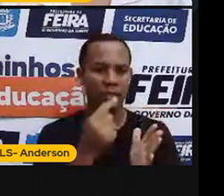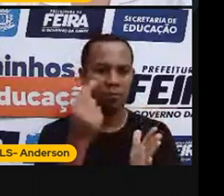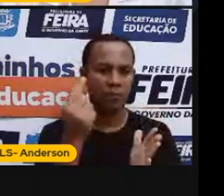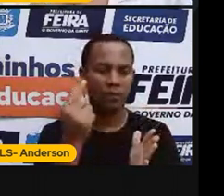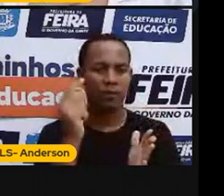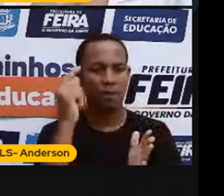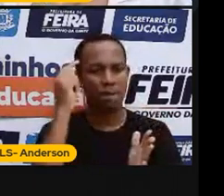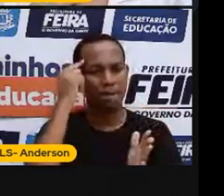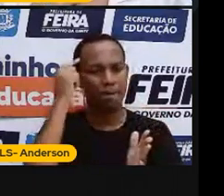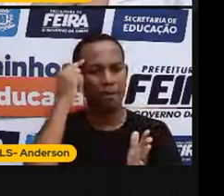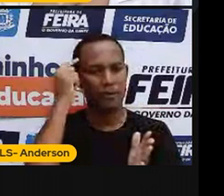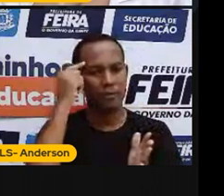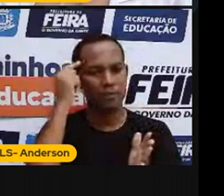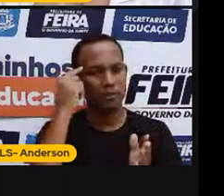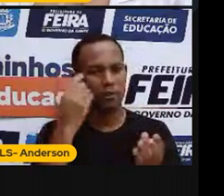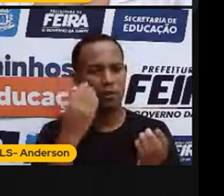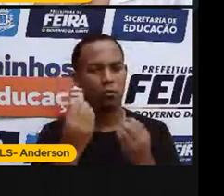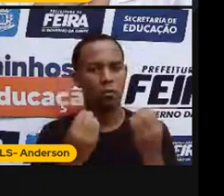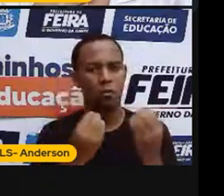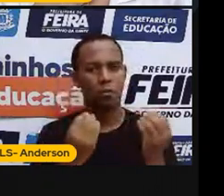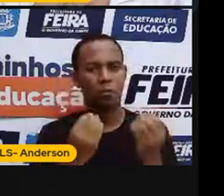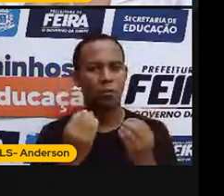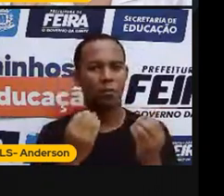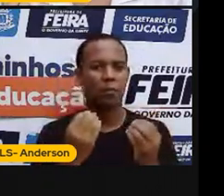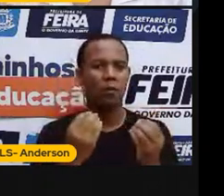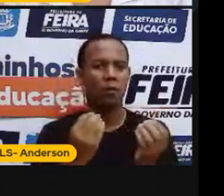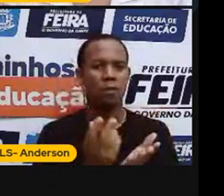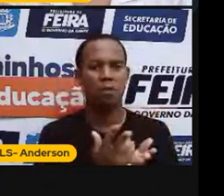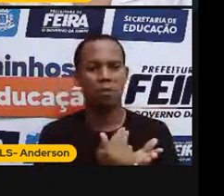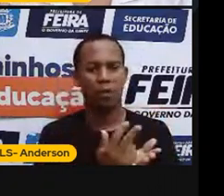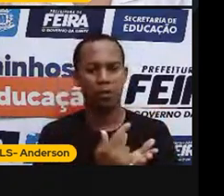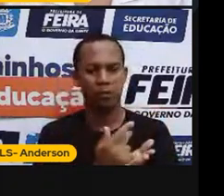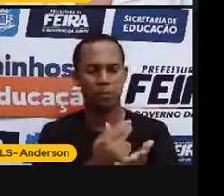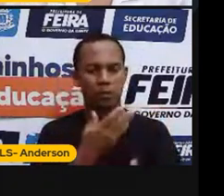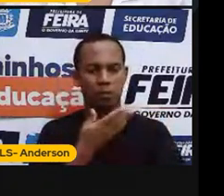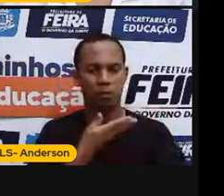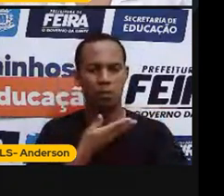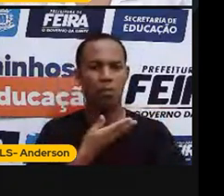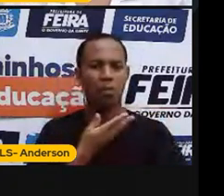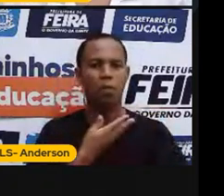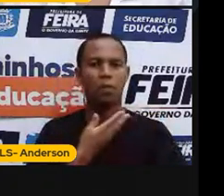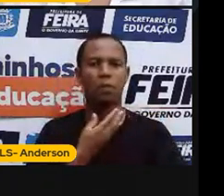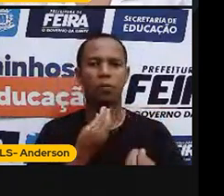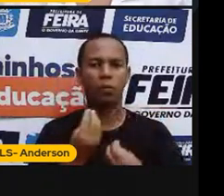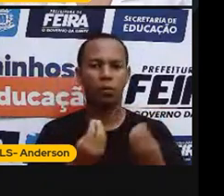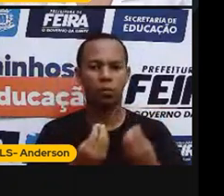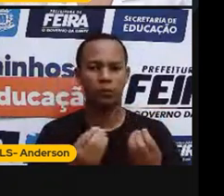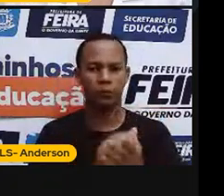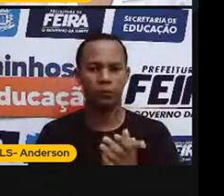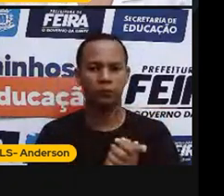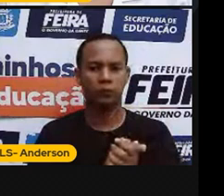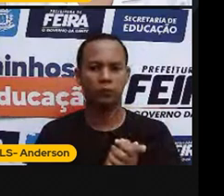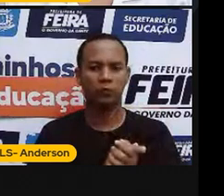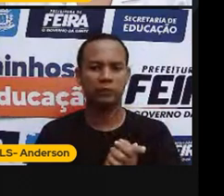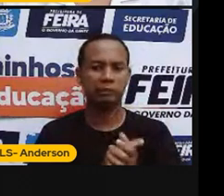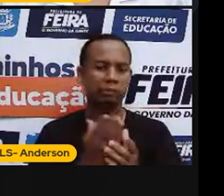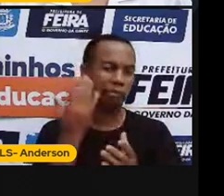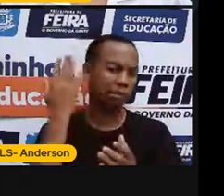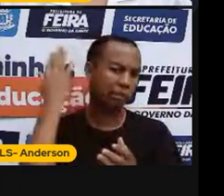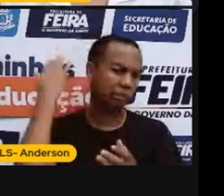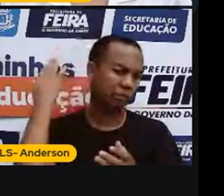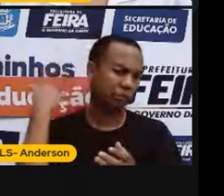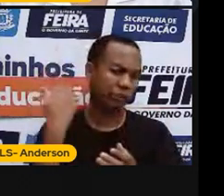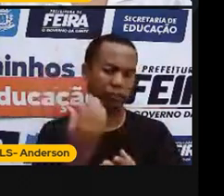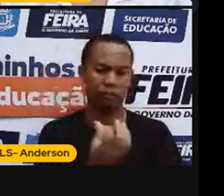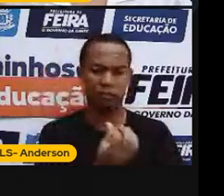pensar, como que eles fizeram essas pinturas se, há o quê? 500 anos, 600